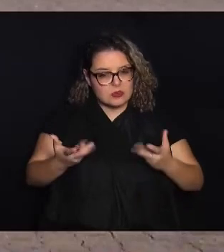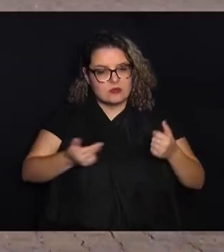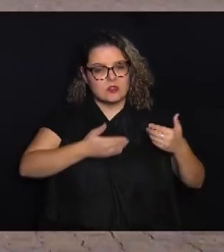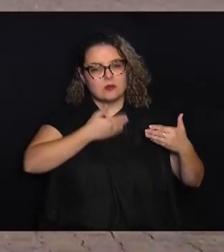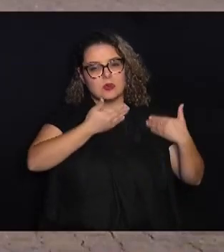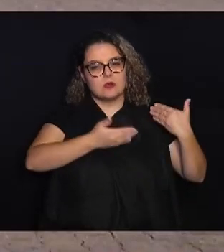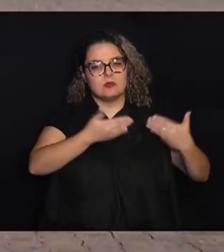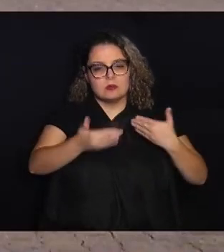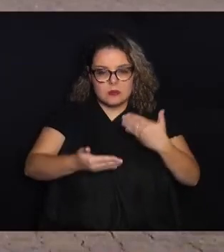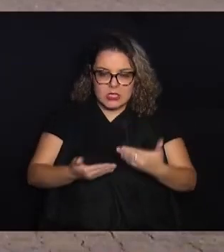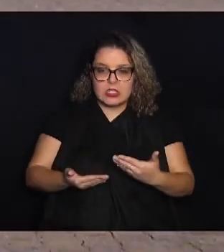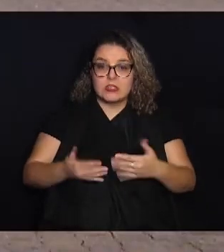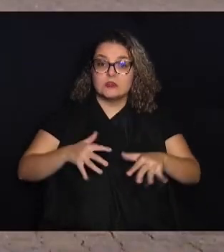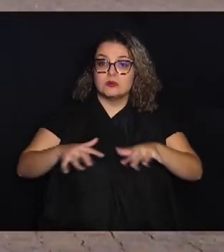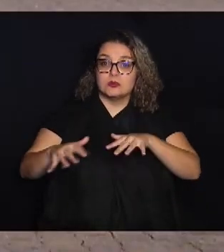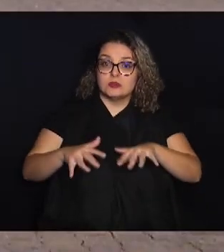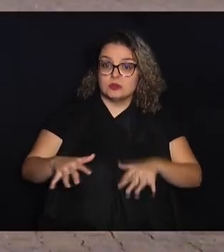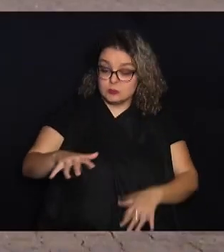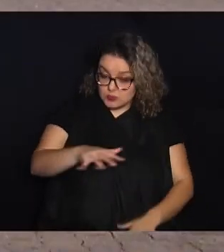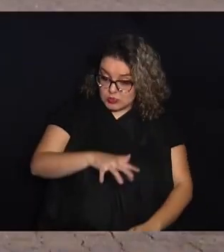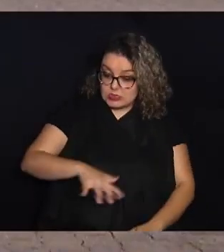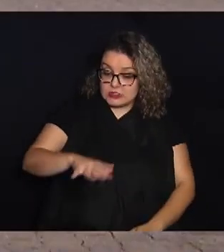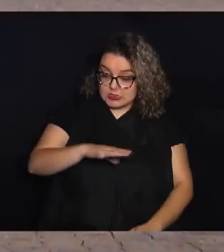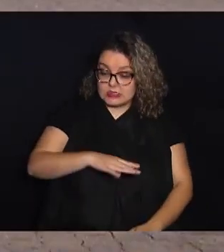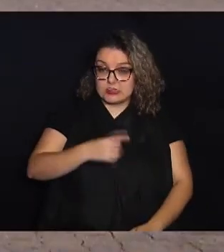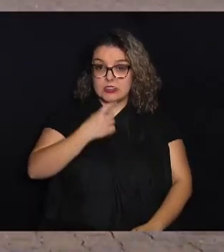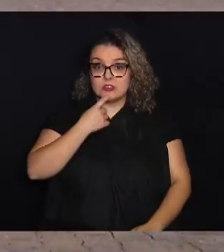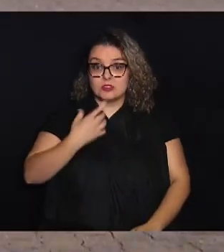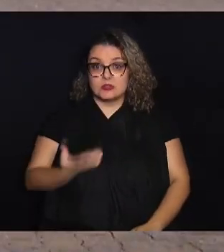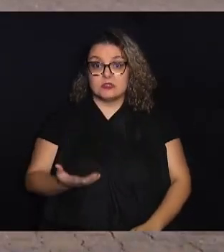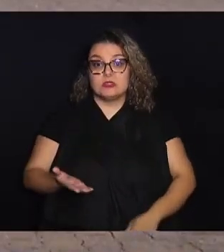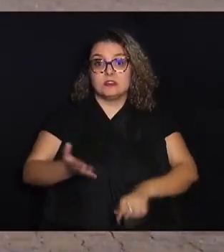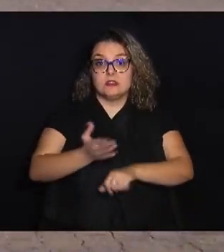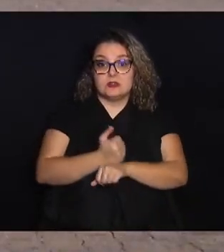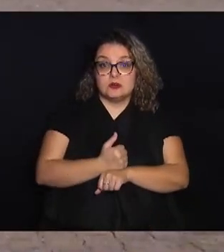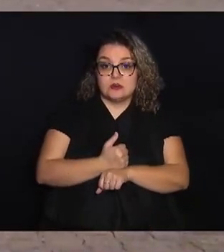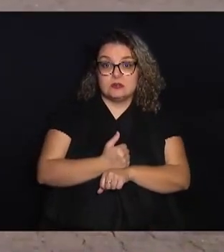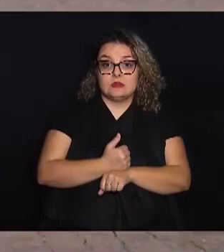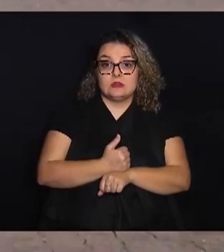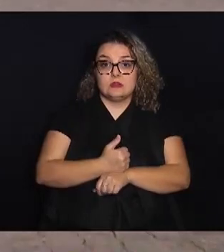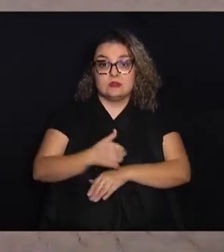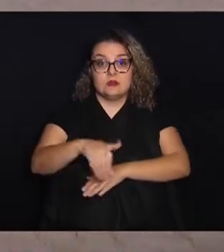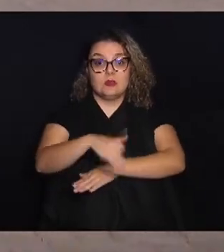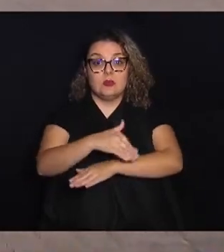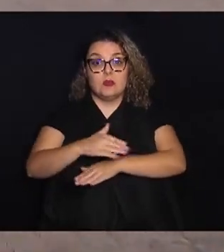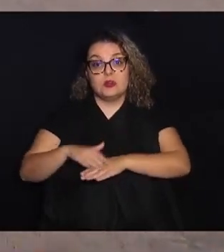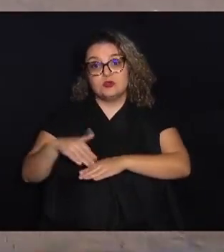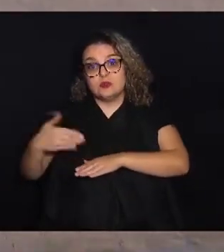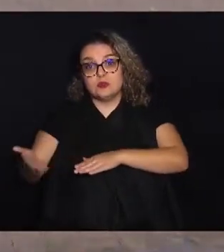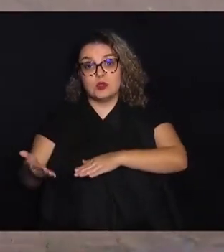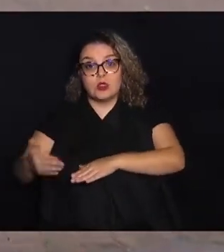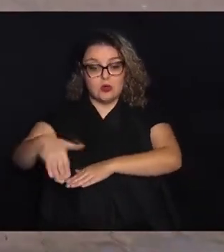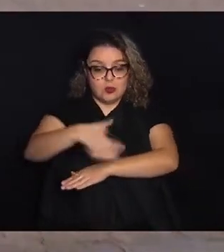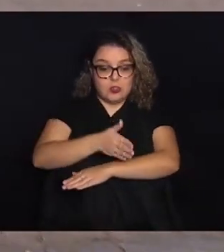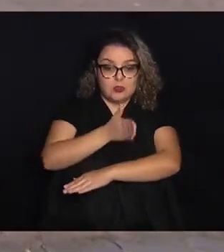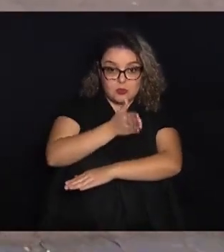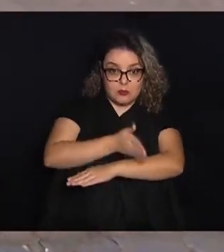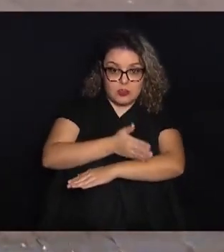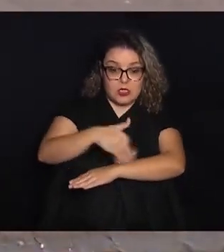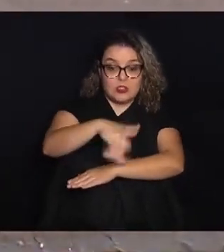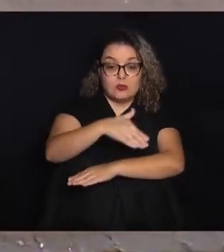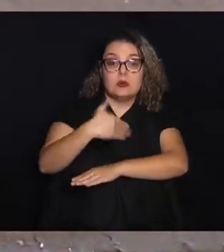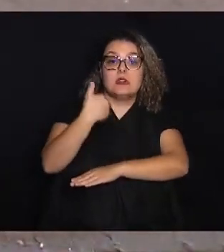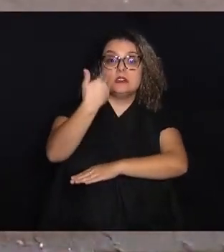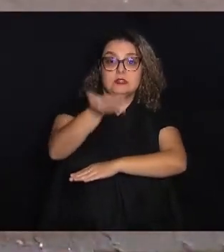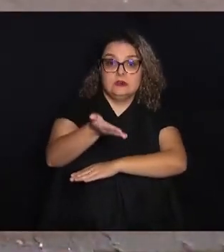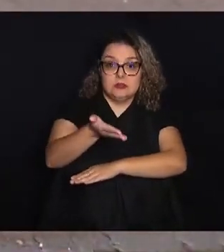manteve movimentado esse ponto da cidade, né? E antes eram chamados Rua de Baixo, Rua do Meio e Rua de Cima,